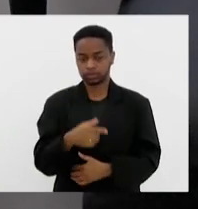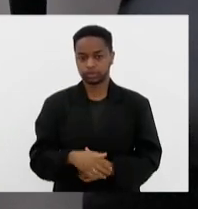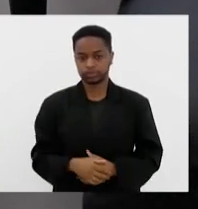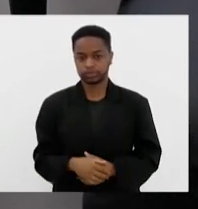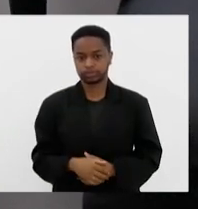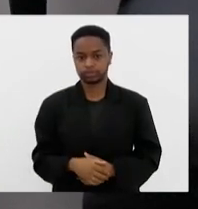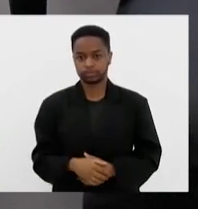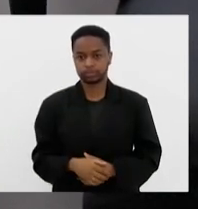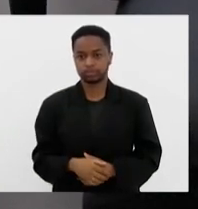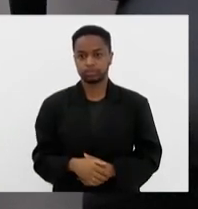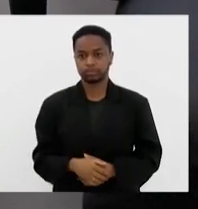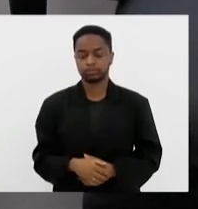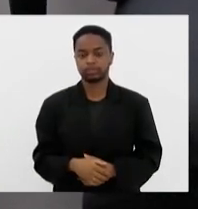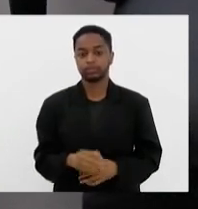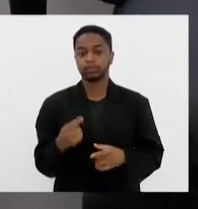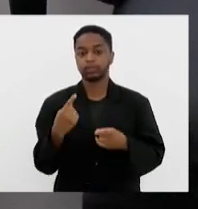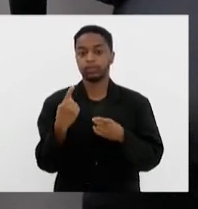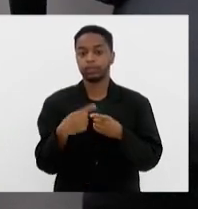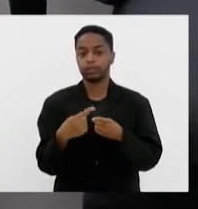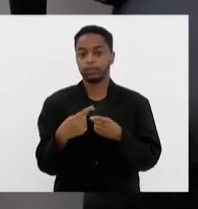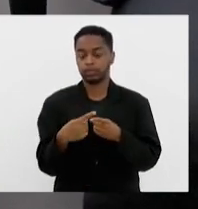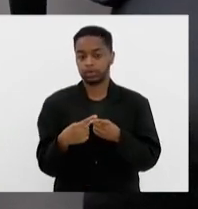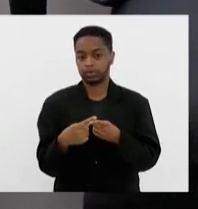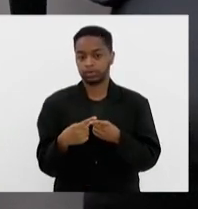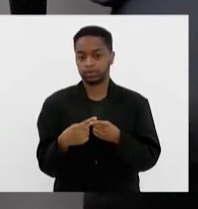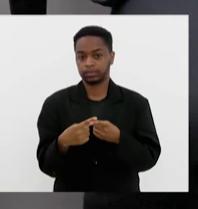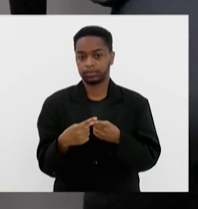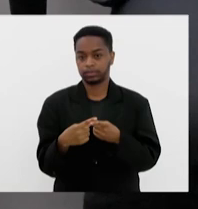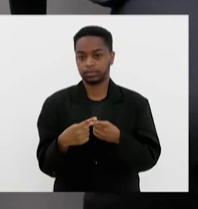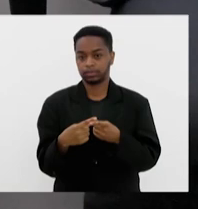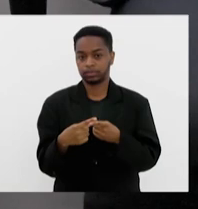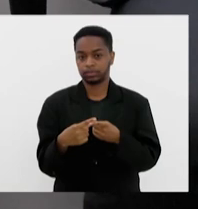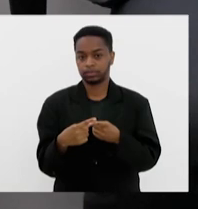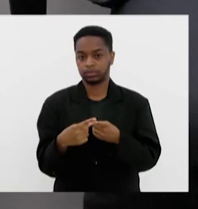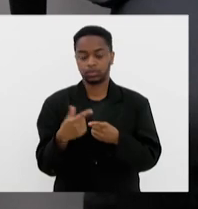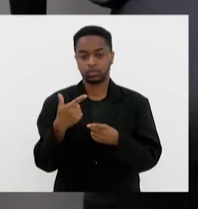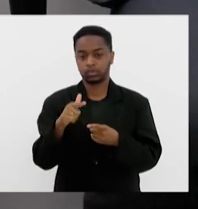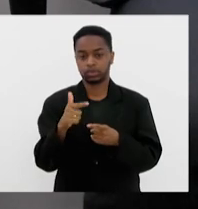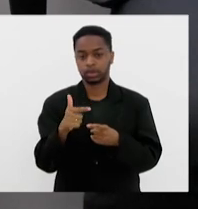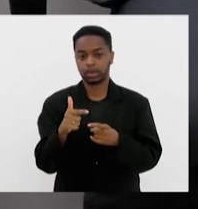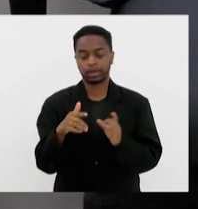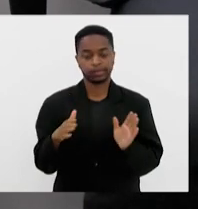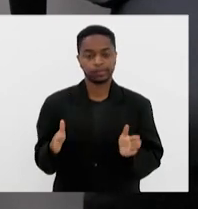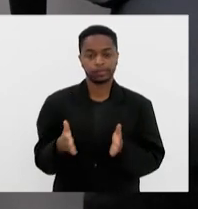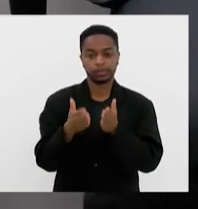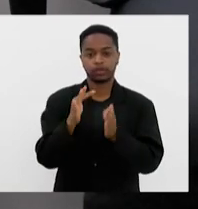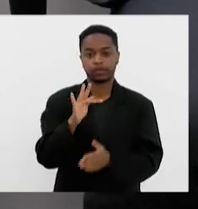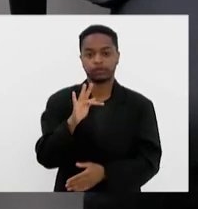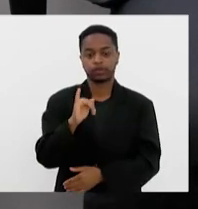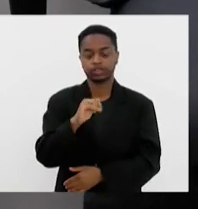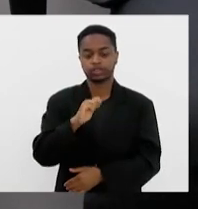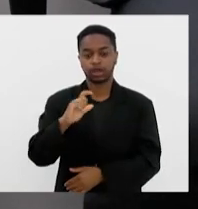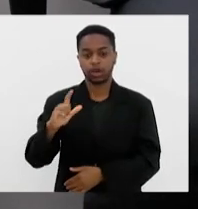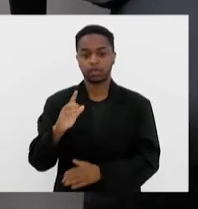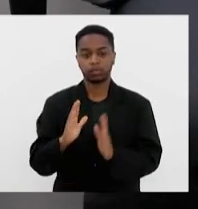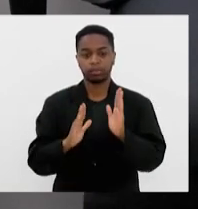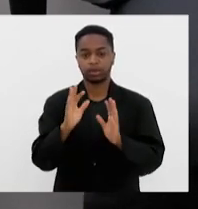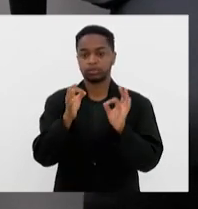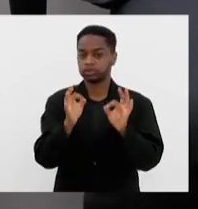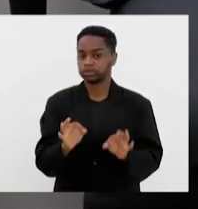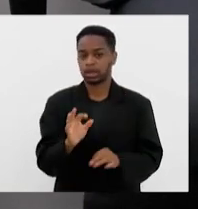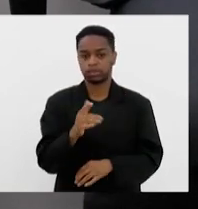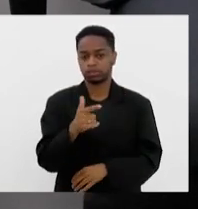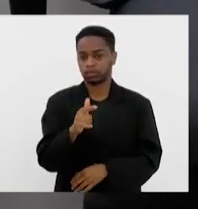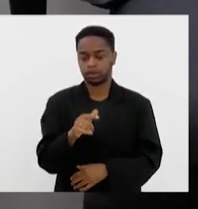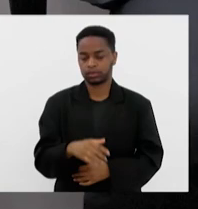por quê? Porque ele simplesmente ele não está dando incentivo fiscal, como diz lá a Constituição, por tempo certo.